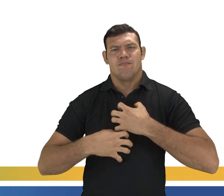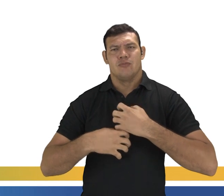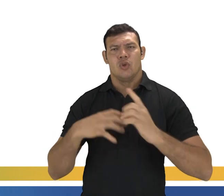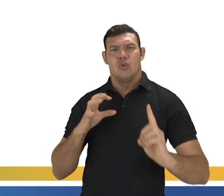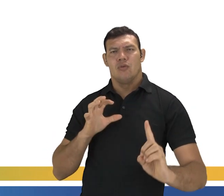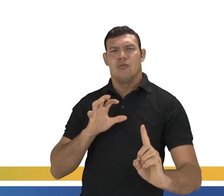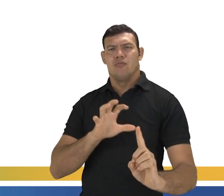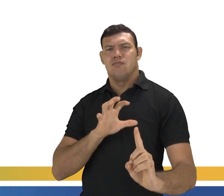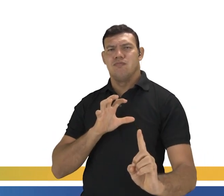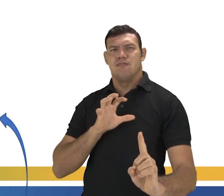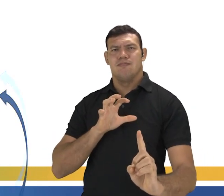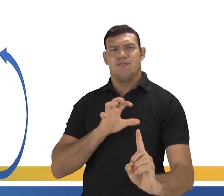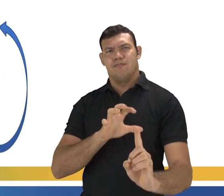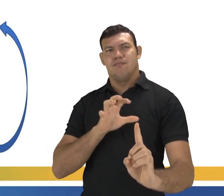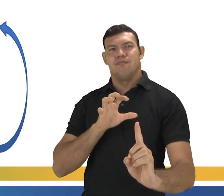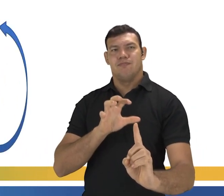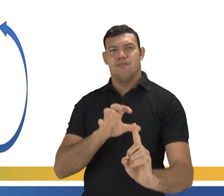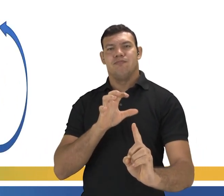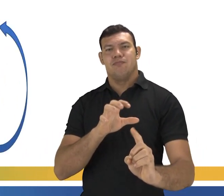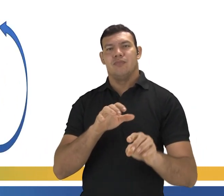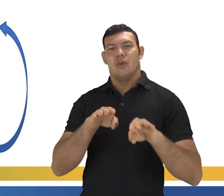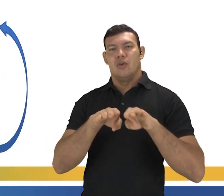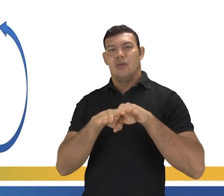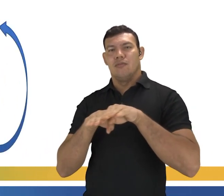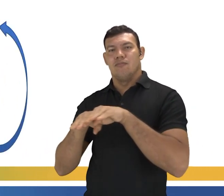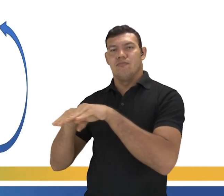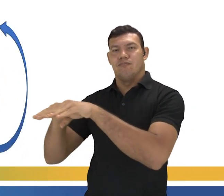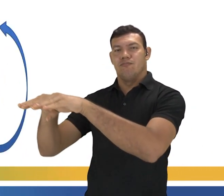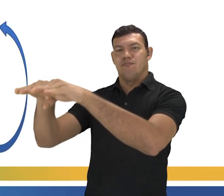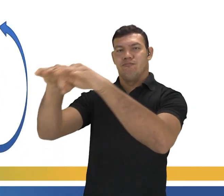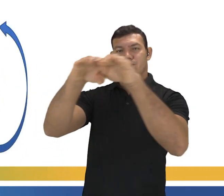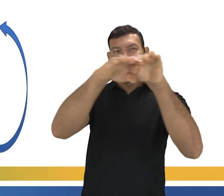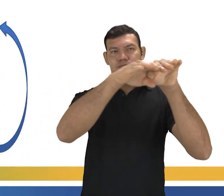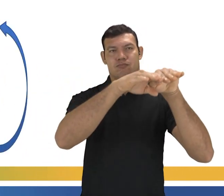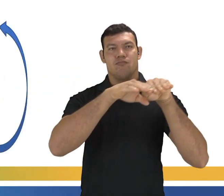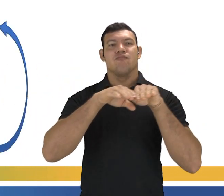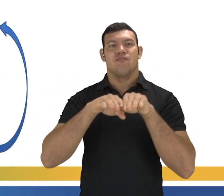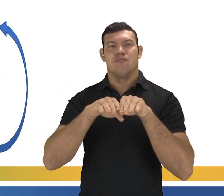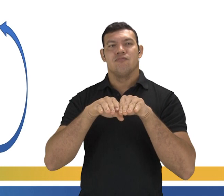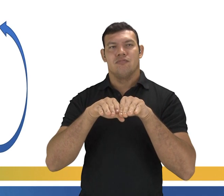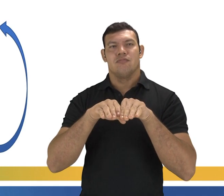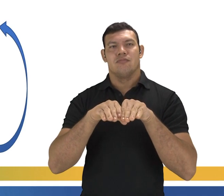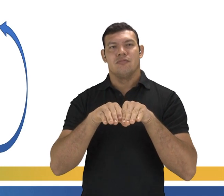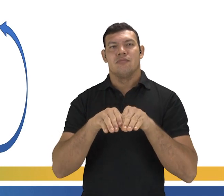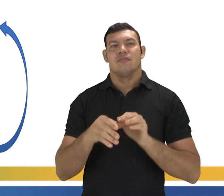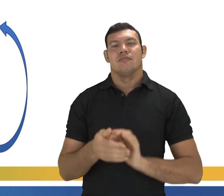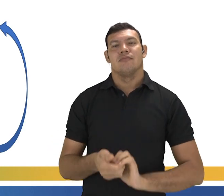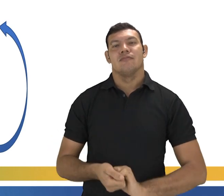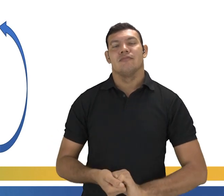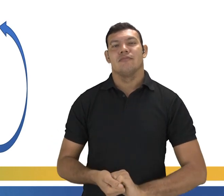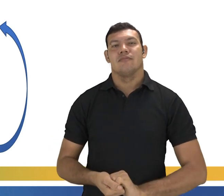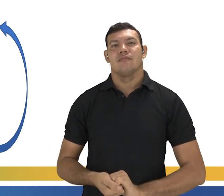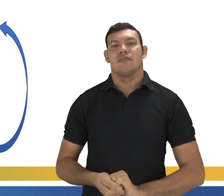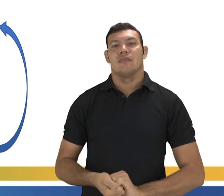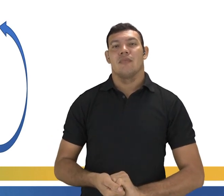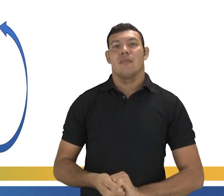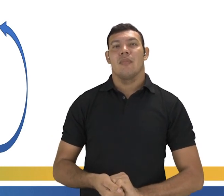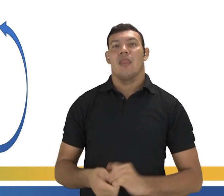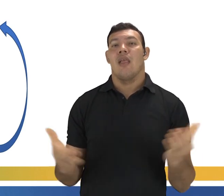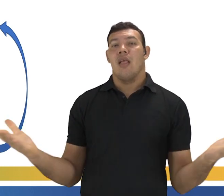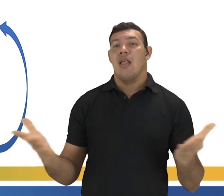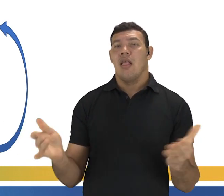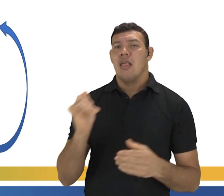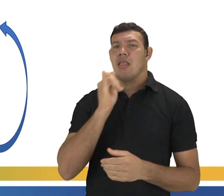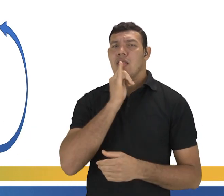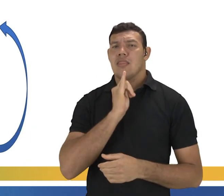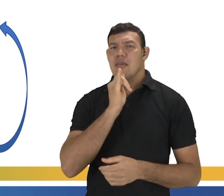quantidade de manifestações ocorrentes. Então perceba que logo após a afirmação, a ideia afirmada, vem uma